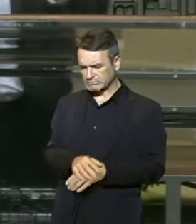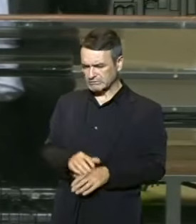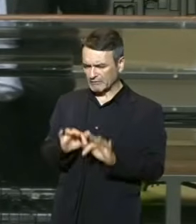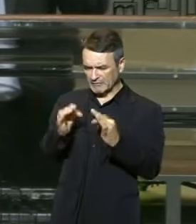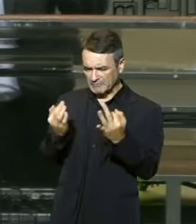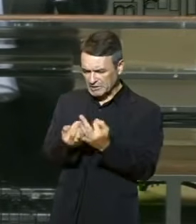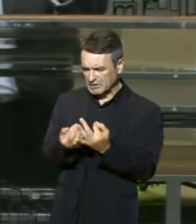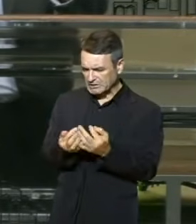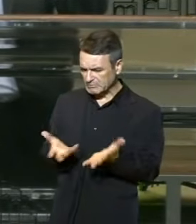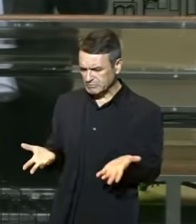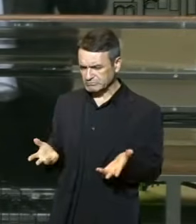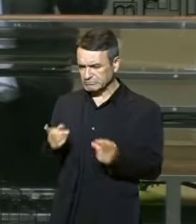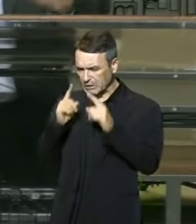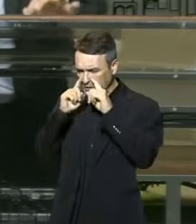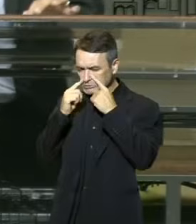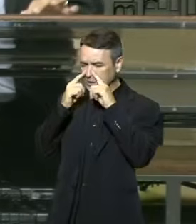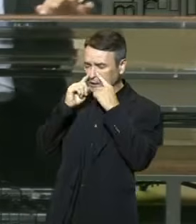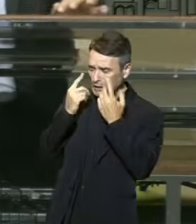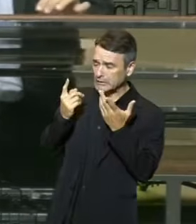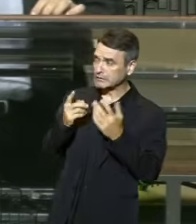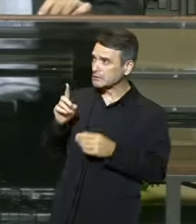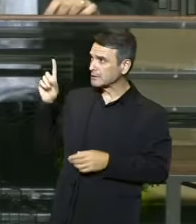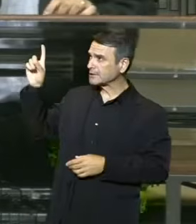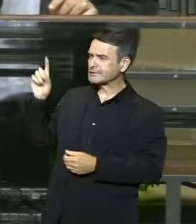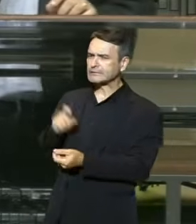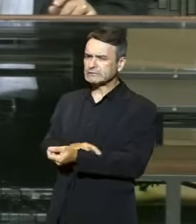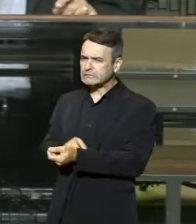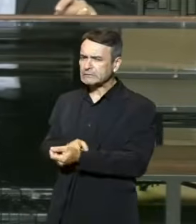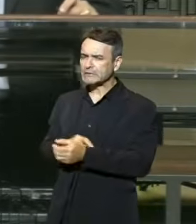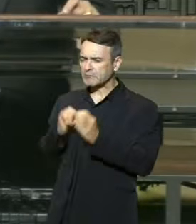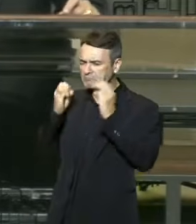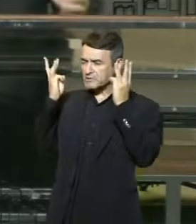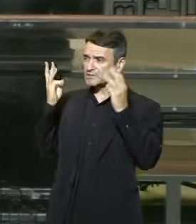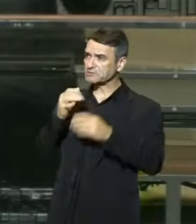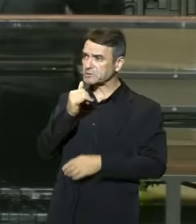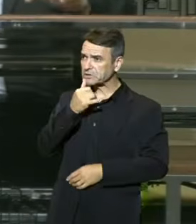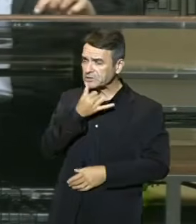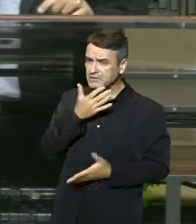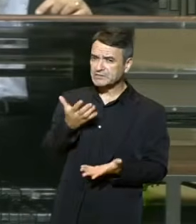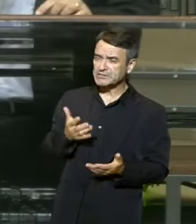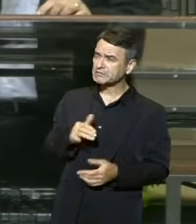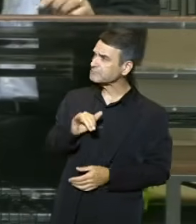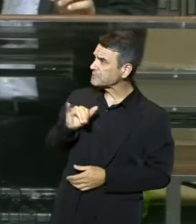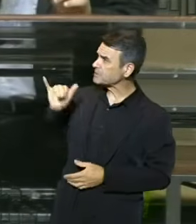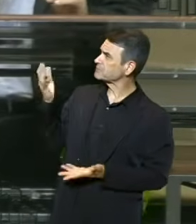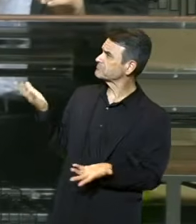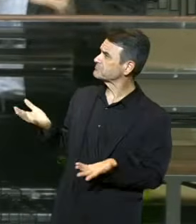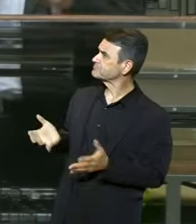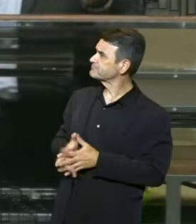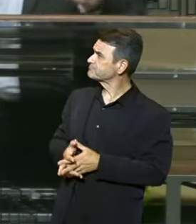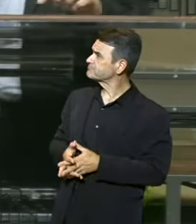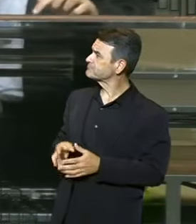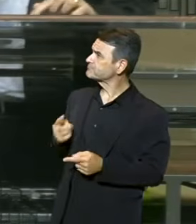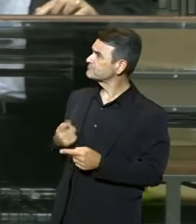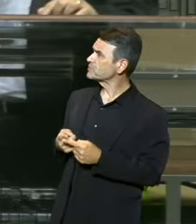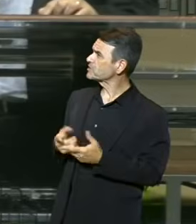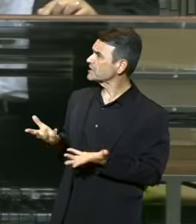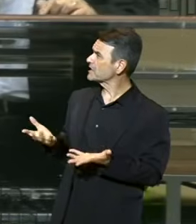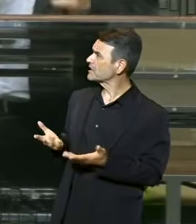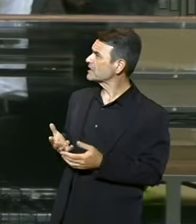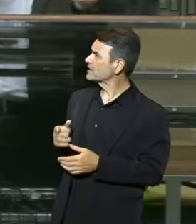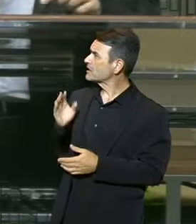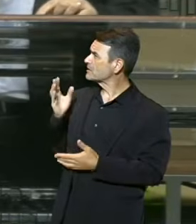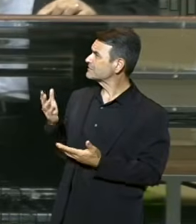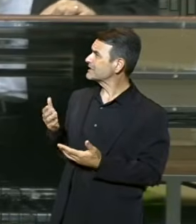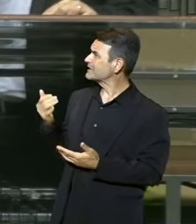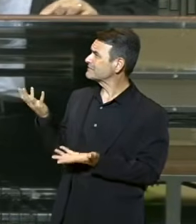Senhor ficou muito irado. E Moisés também ficou aborrecido. E disse a Deus, o Senhor: por que tens me tratado tão